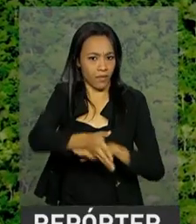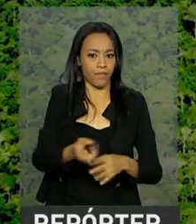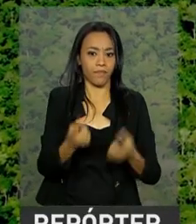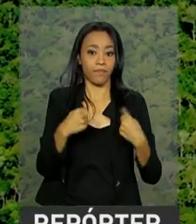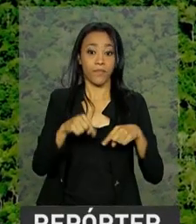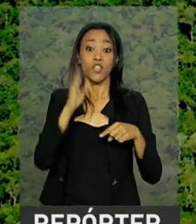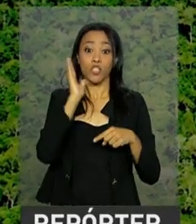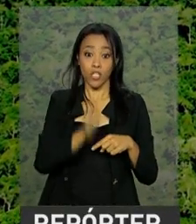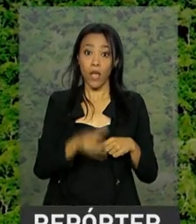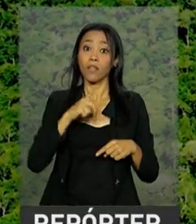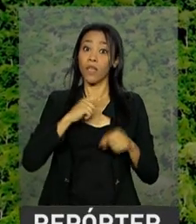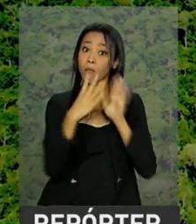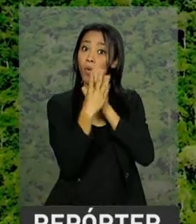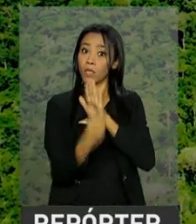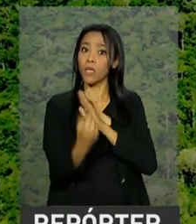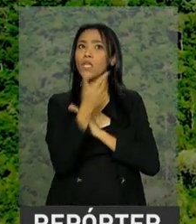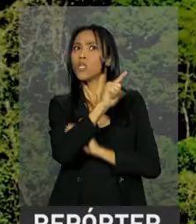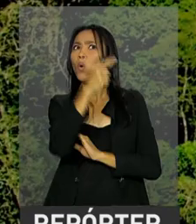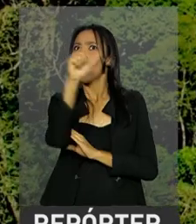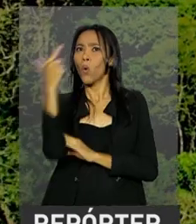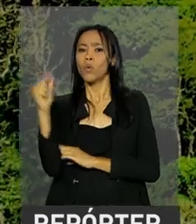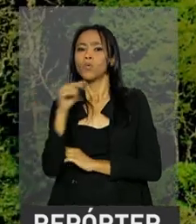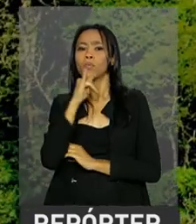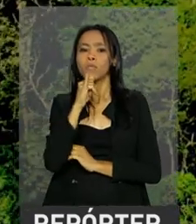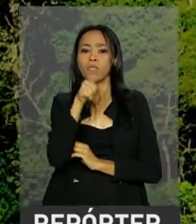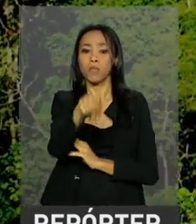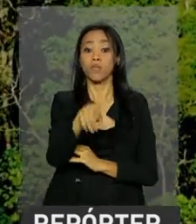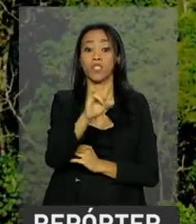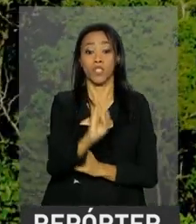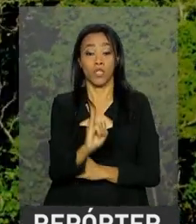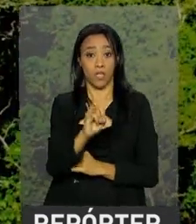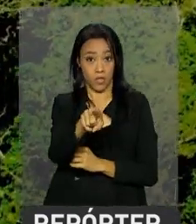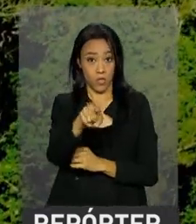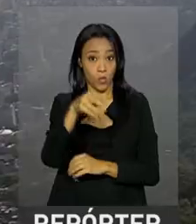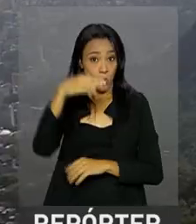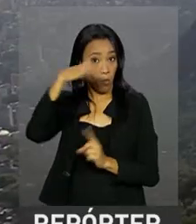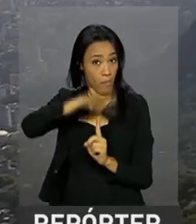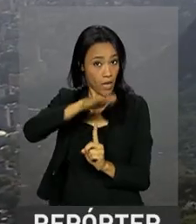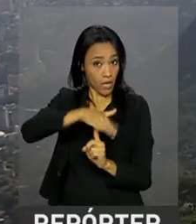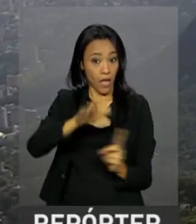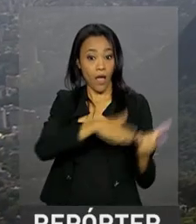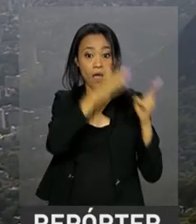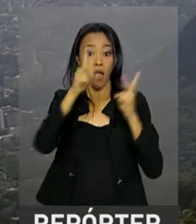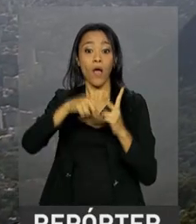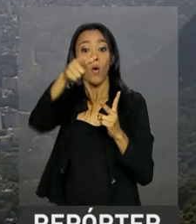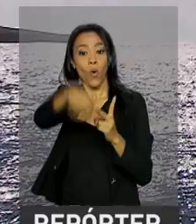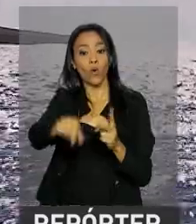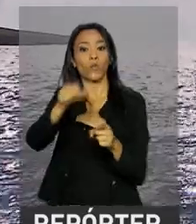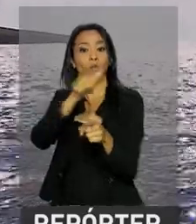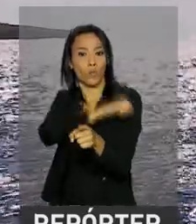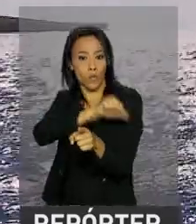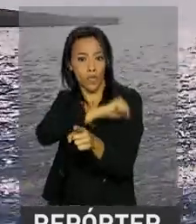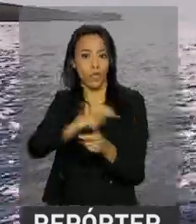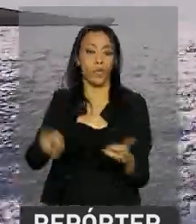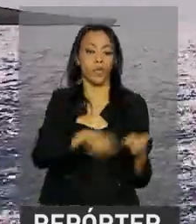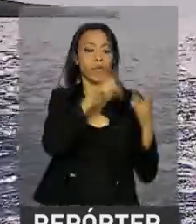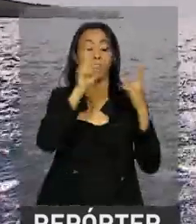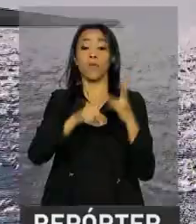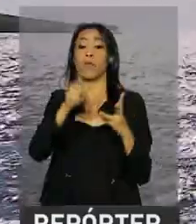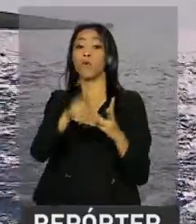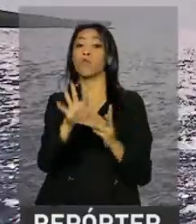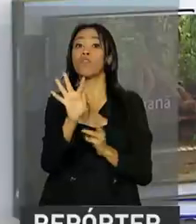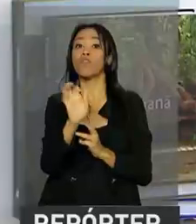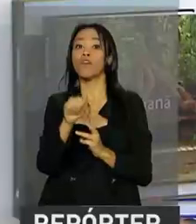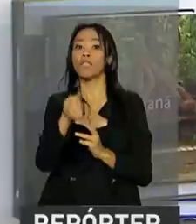modelo já é adotado em parques nacionais como o de Iguaçu, no Paraná, Tijuca, no Rio de Janeiro e em Fernando de